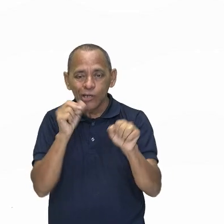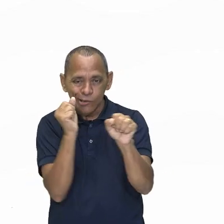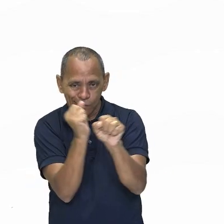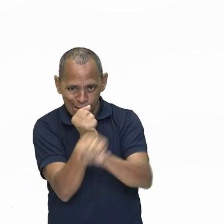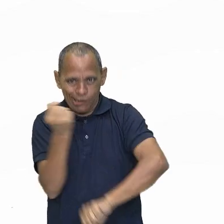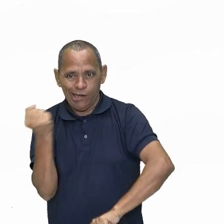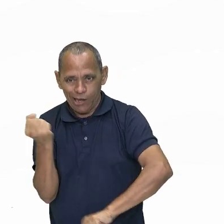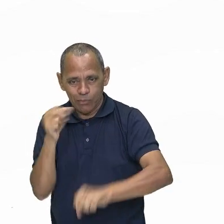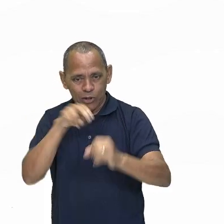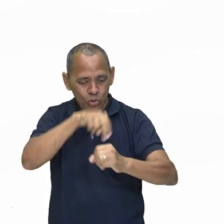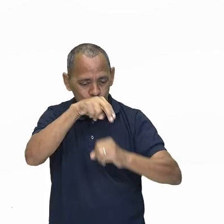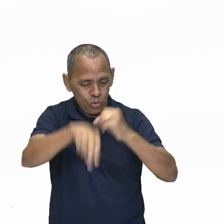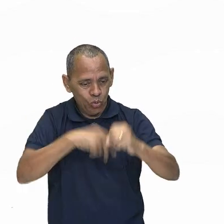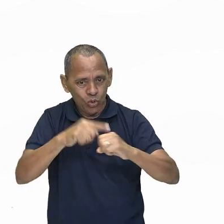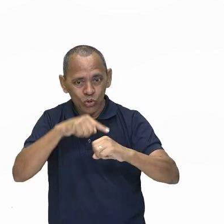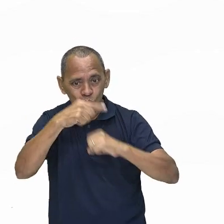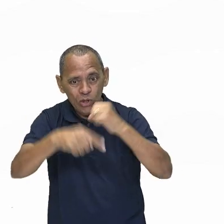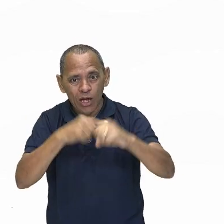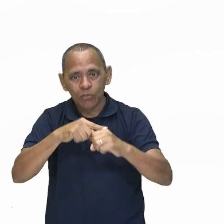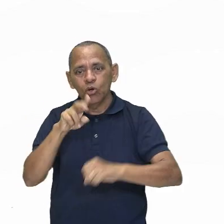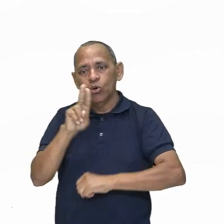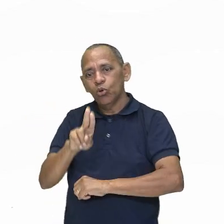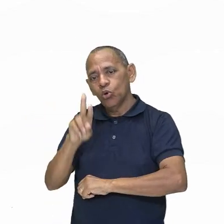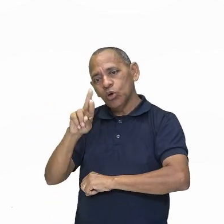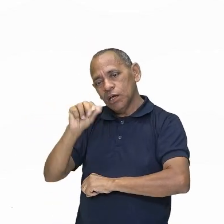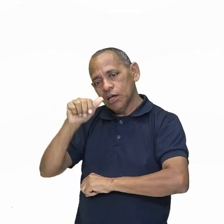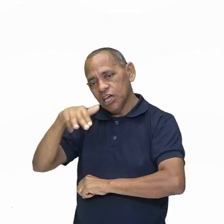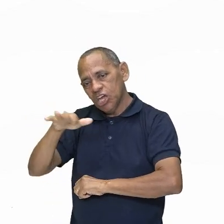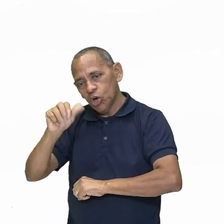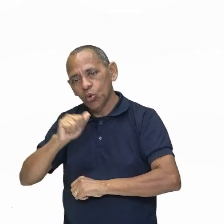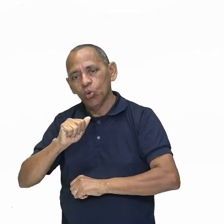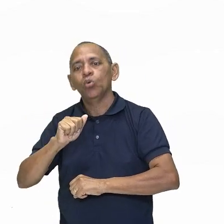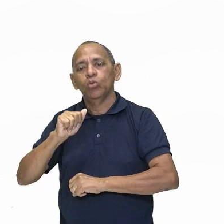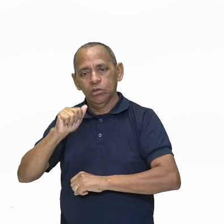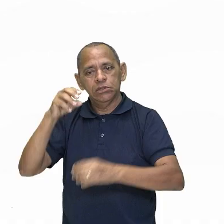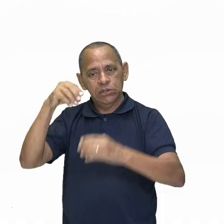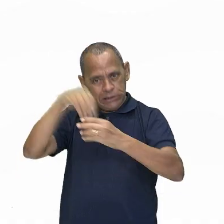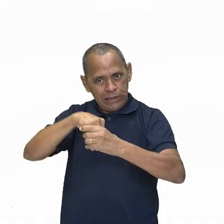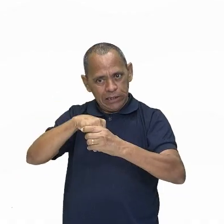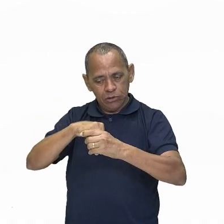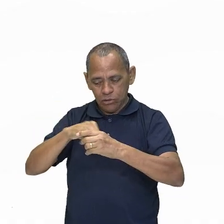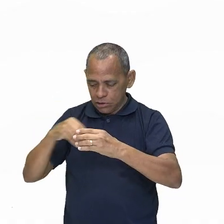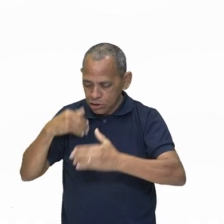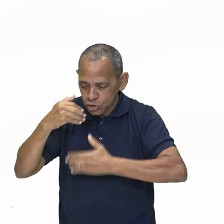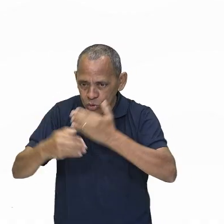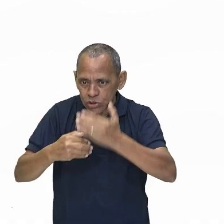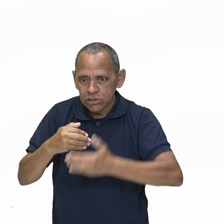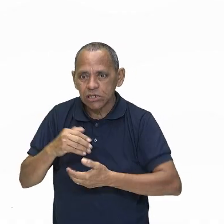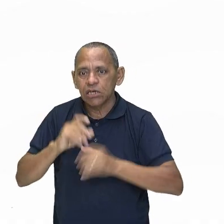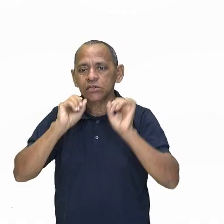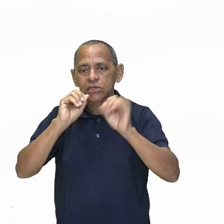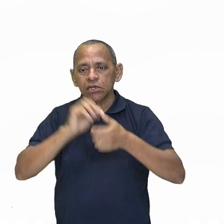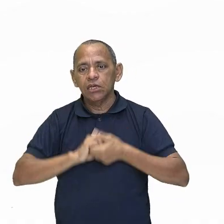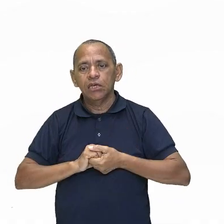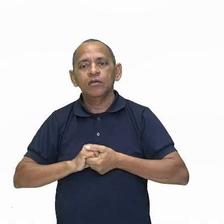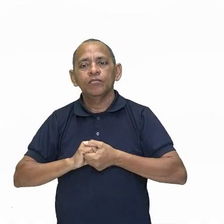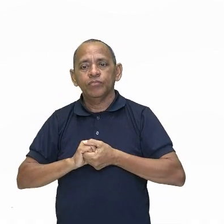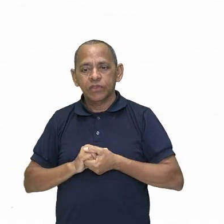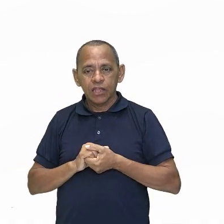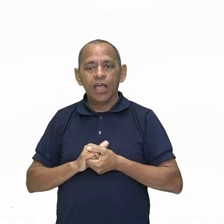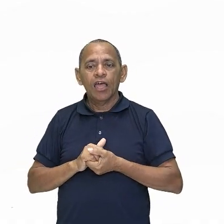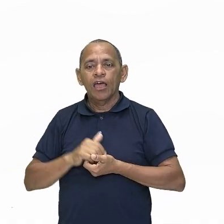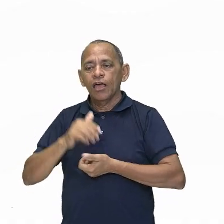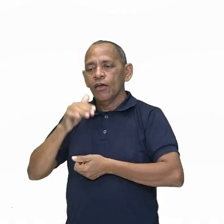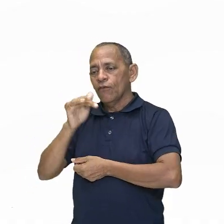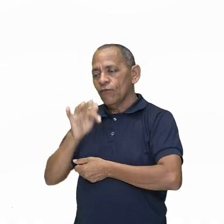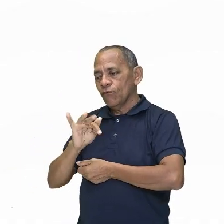dos átomos de urânio. E esse processo a gente já viu, que é o processo chamado de fissão